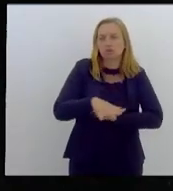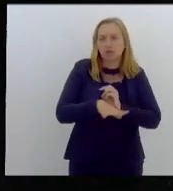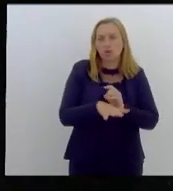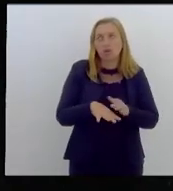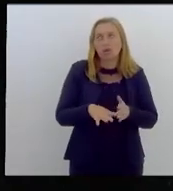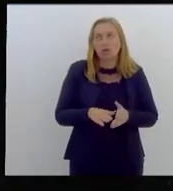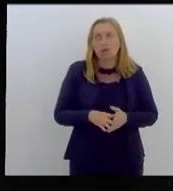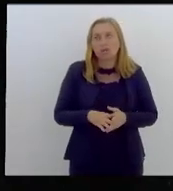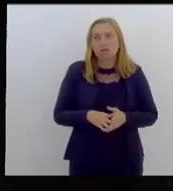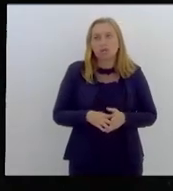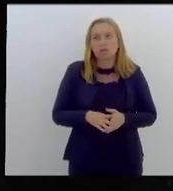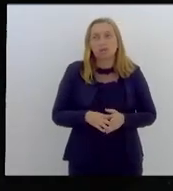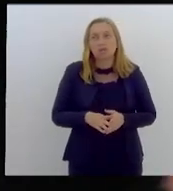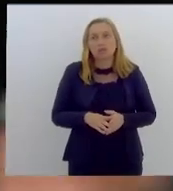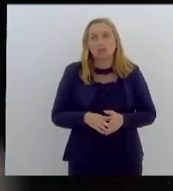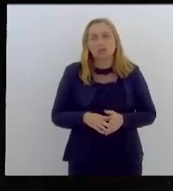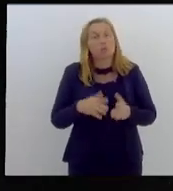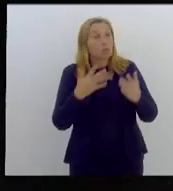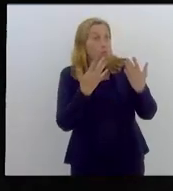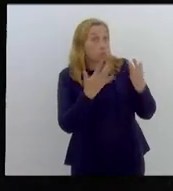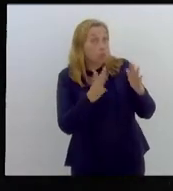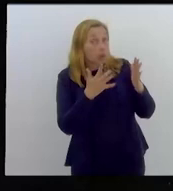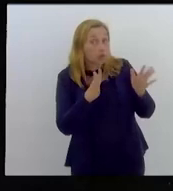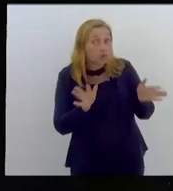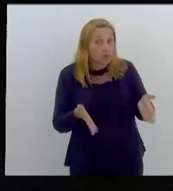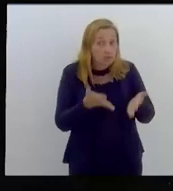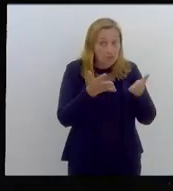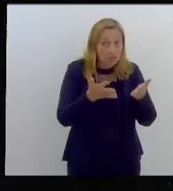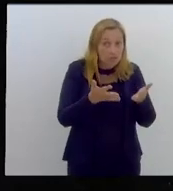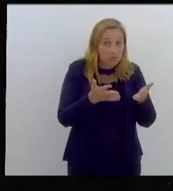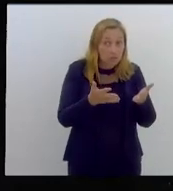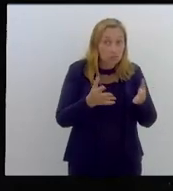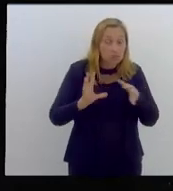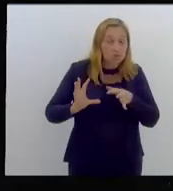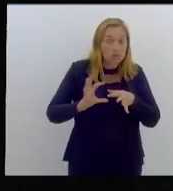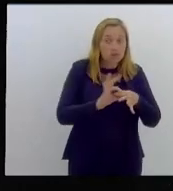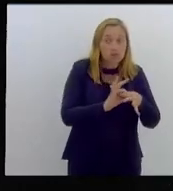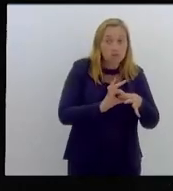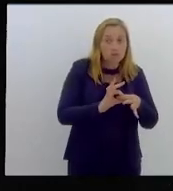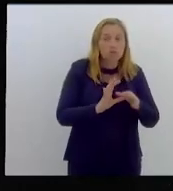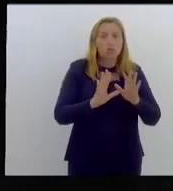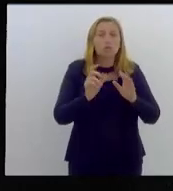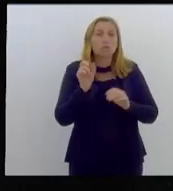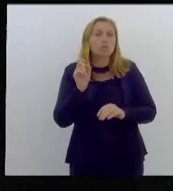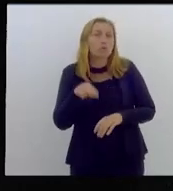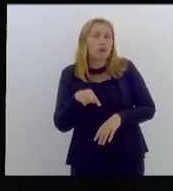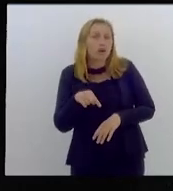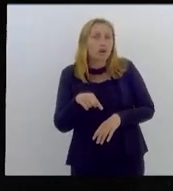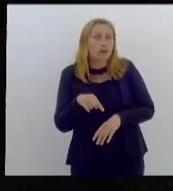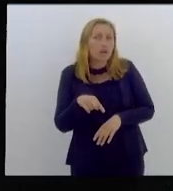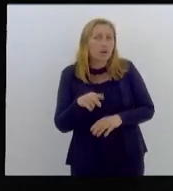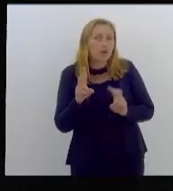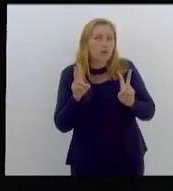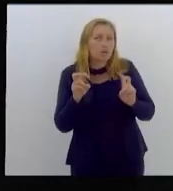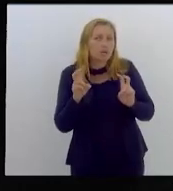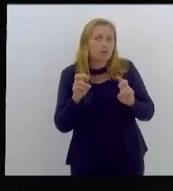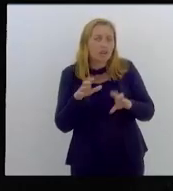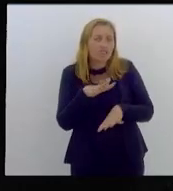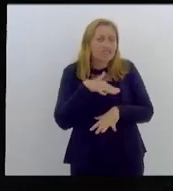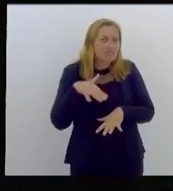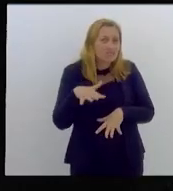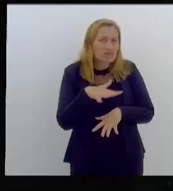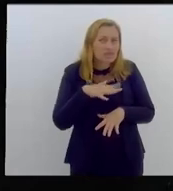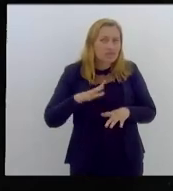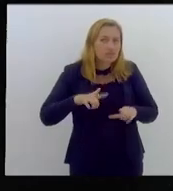social, embora a gente tenha que elogiar a iniciativa desse vínculo, o fato é que as áreas